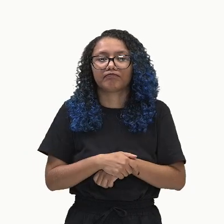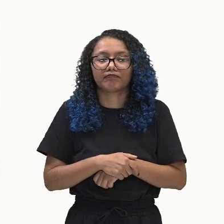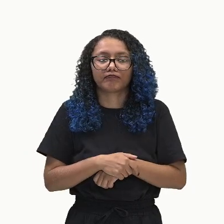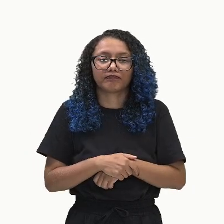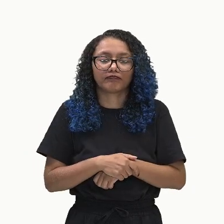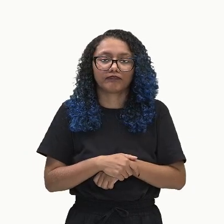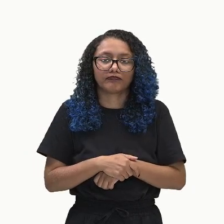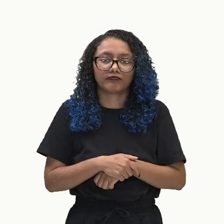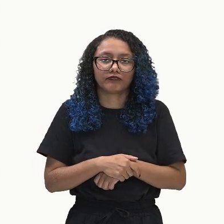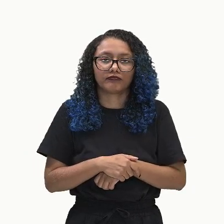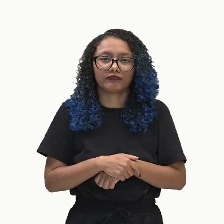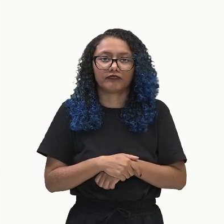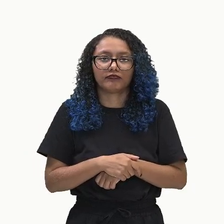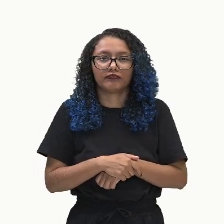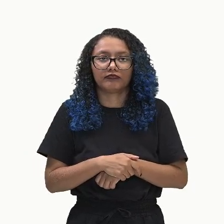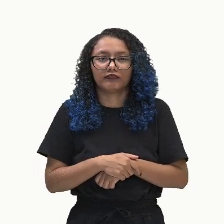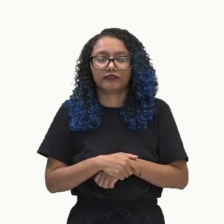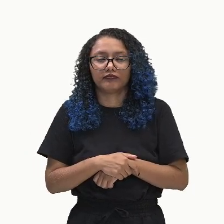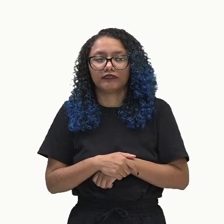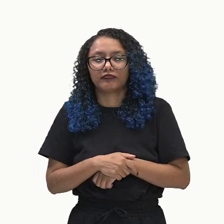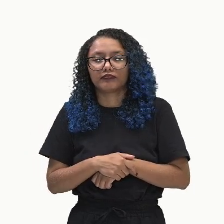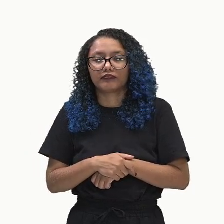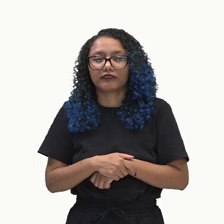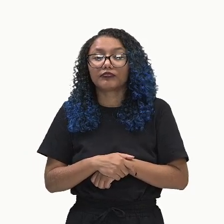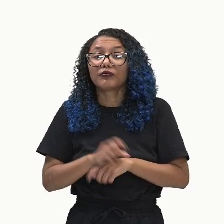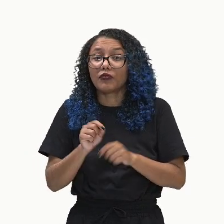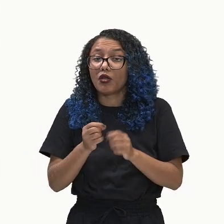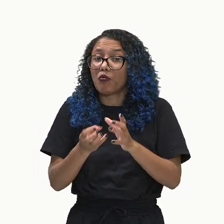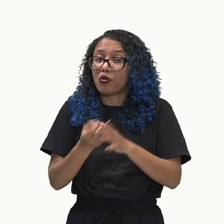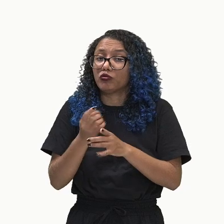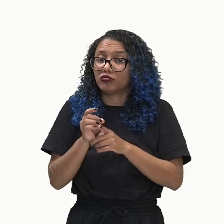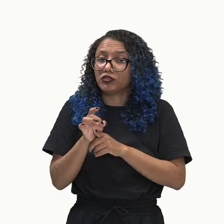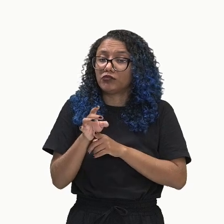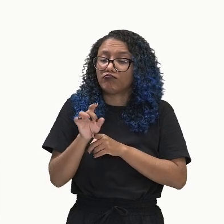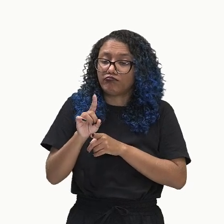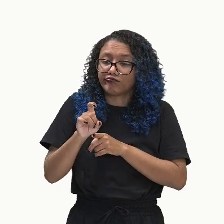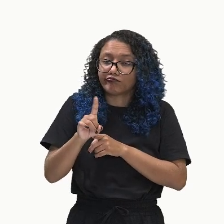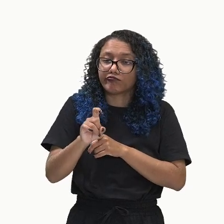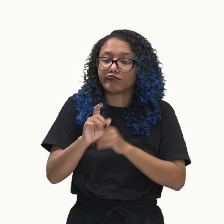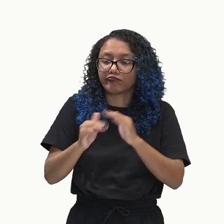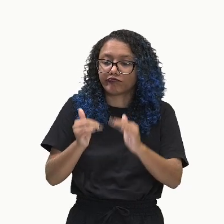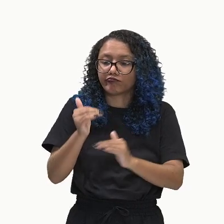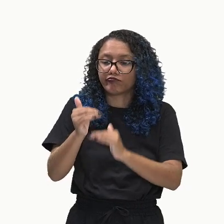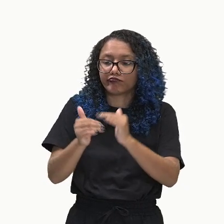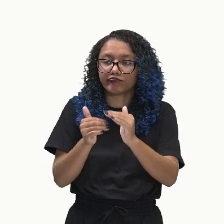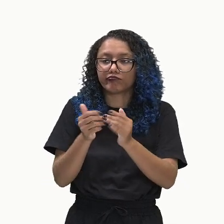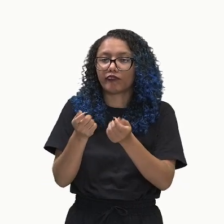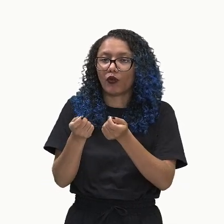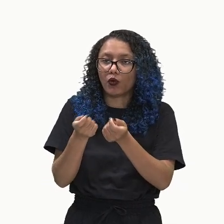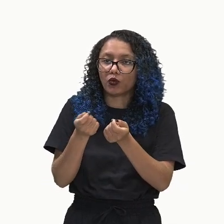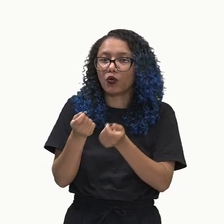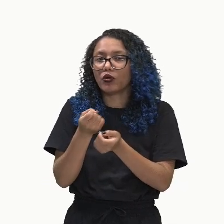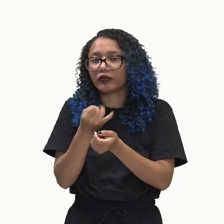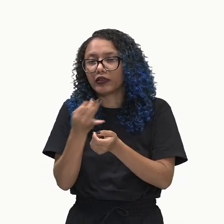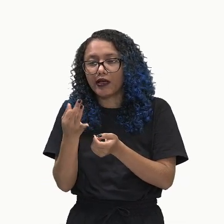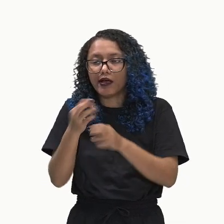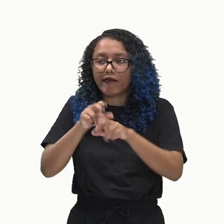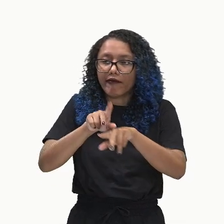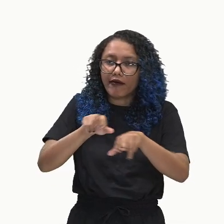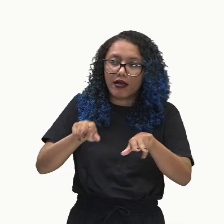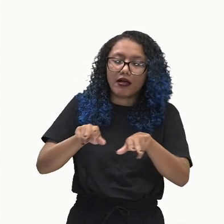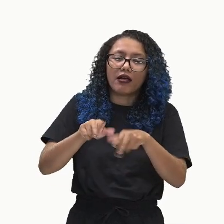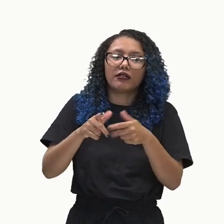importantes na regulação ali da produção de espermatozoides, tá? E a partir daí eles